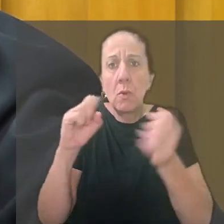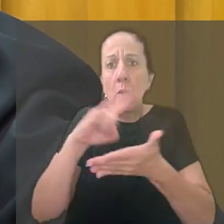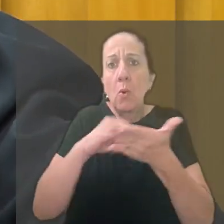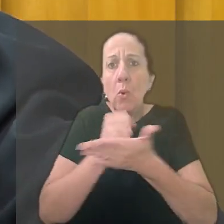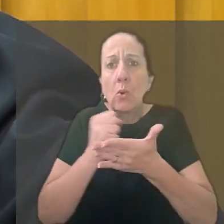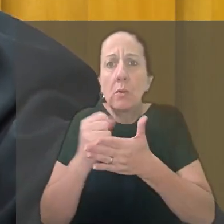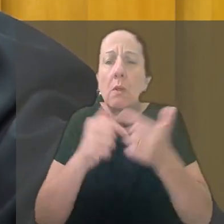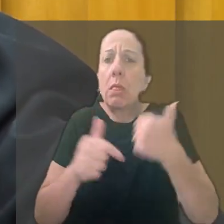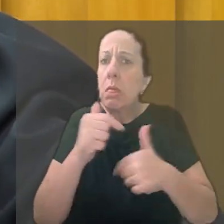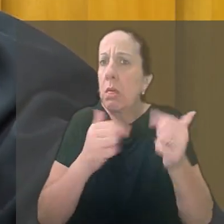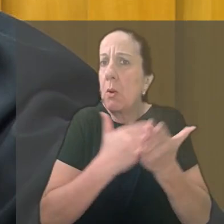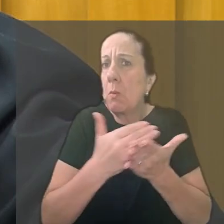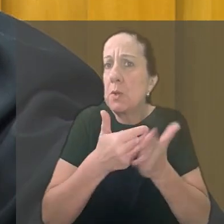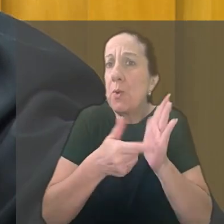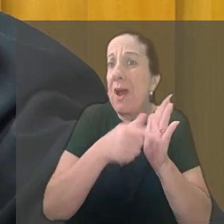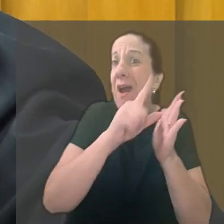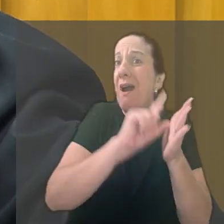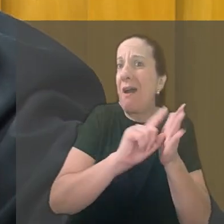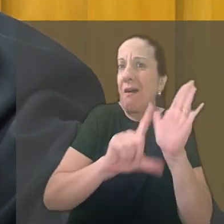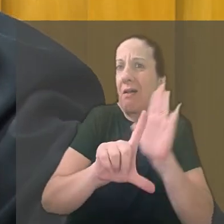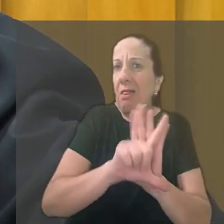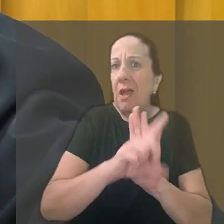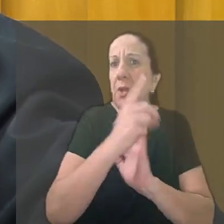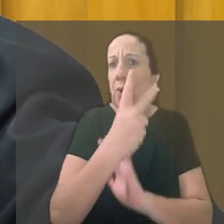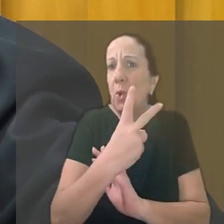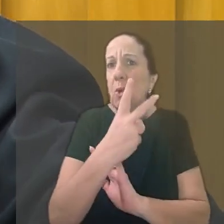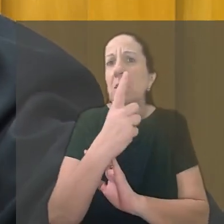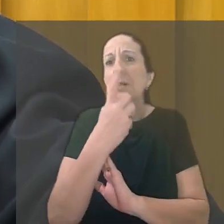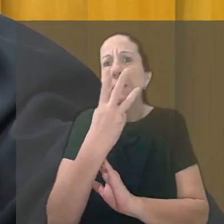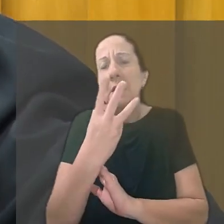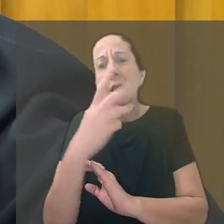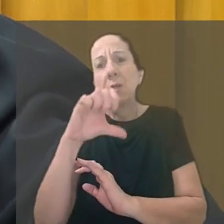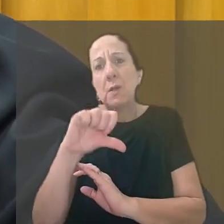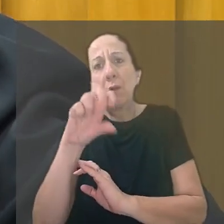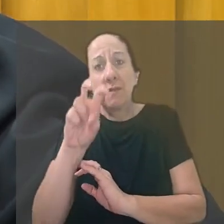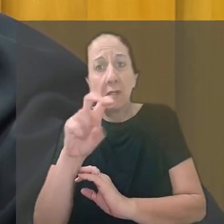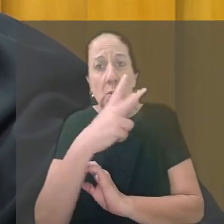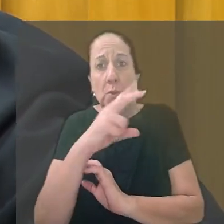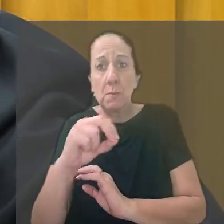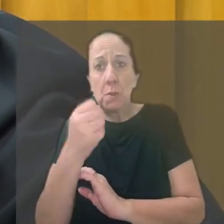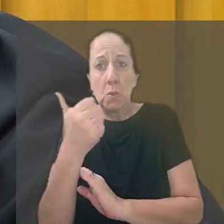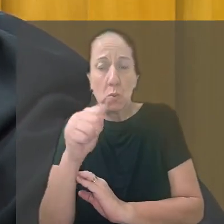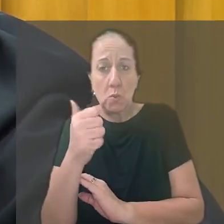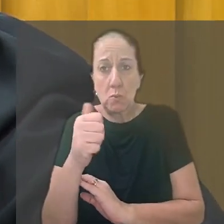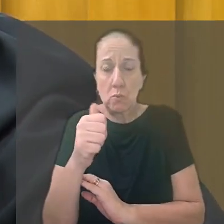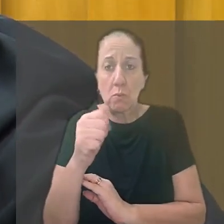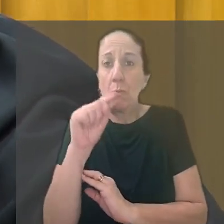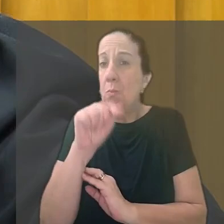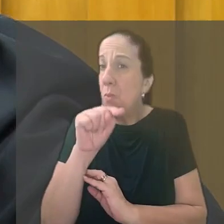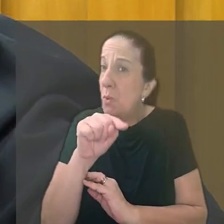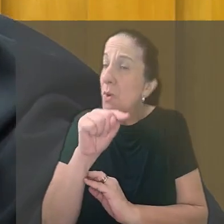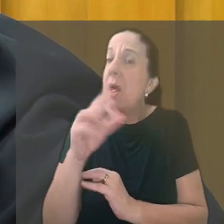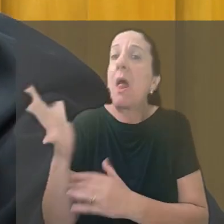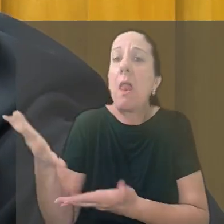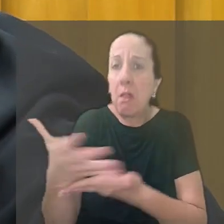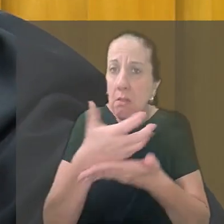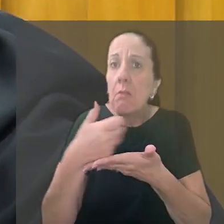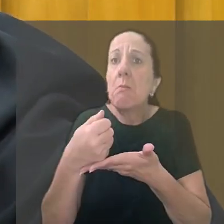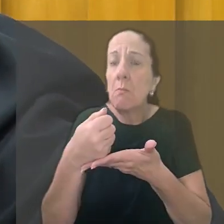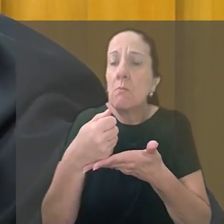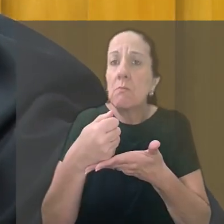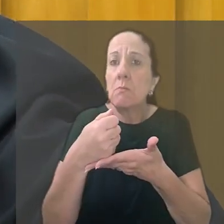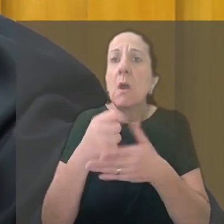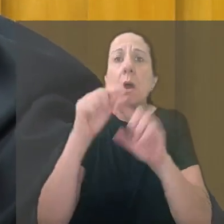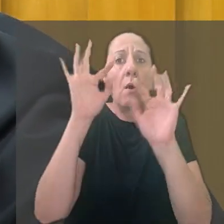contrato de trabalho entrou em vigor antes do advento da Lei 12.395, que é de 2011, portanto, foi por ela colhido,